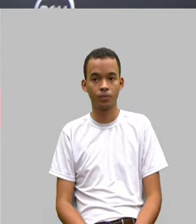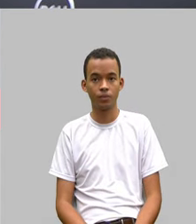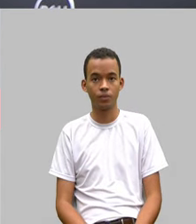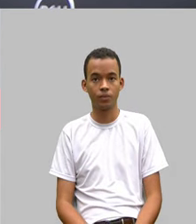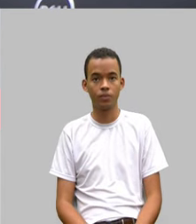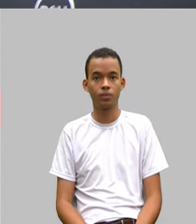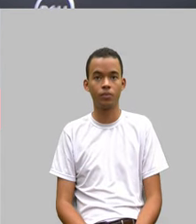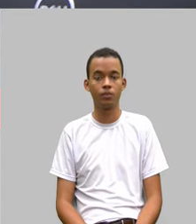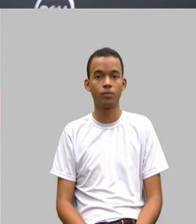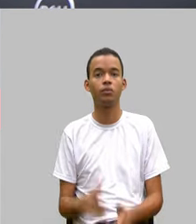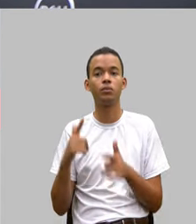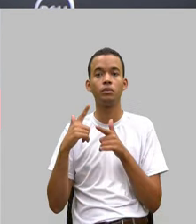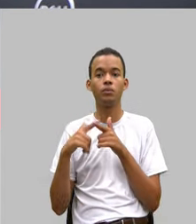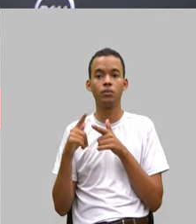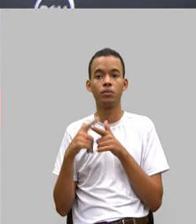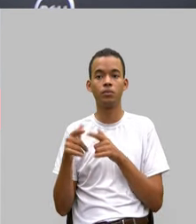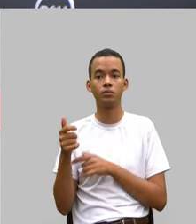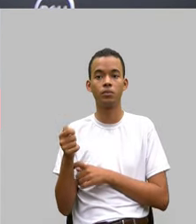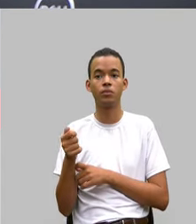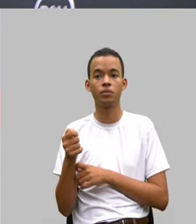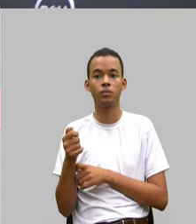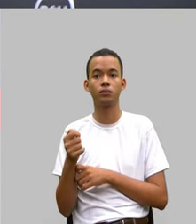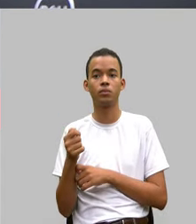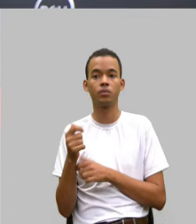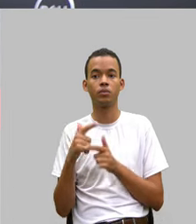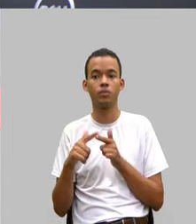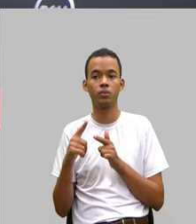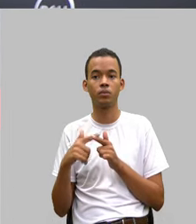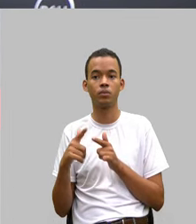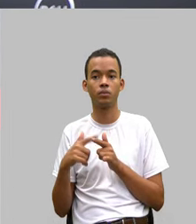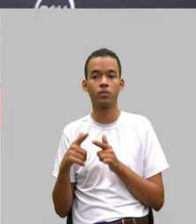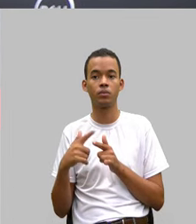passando não